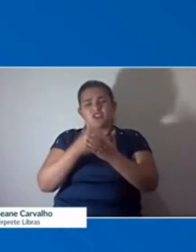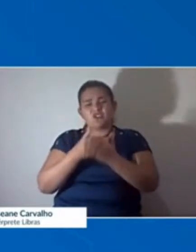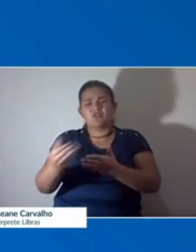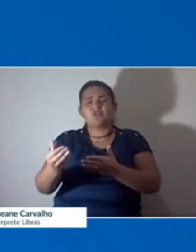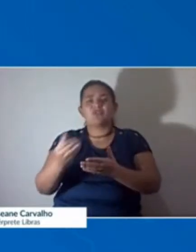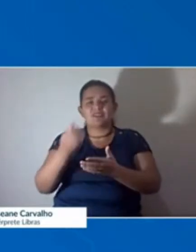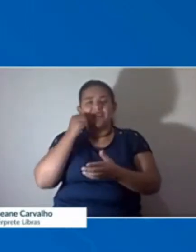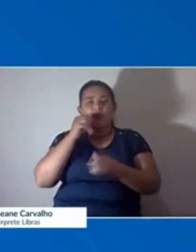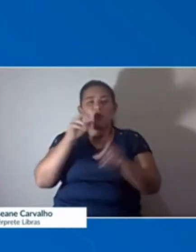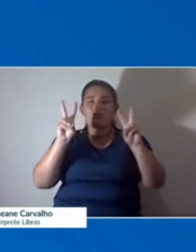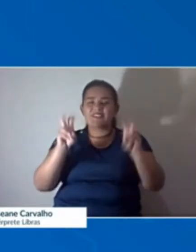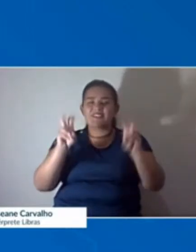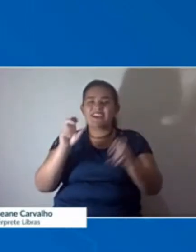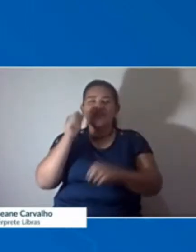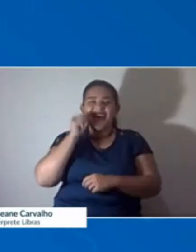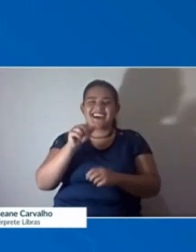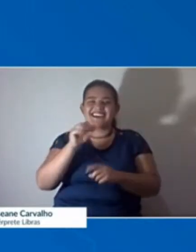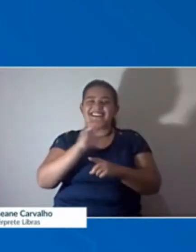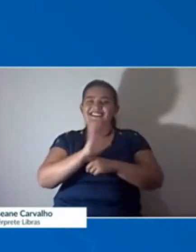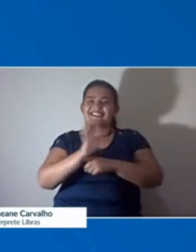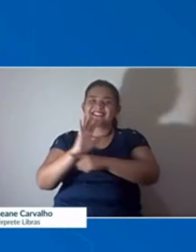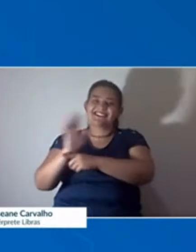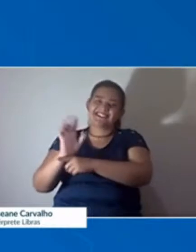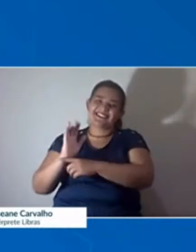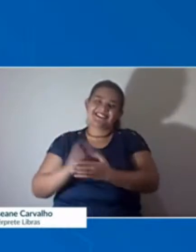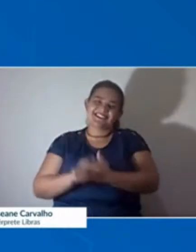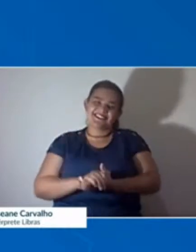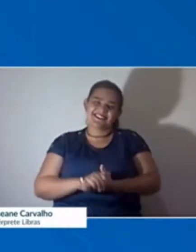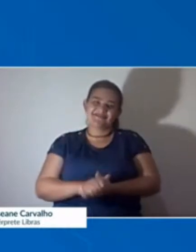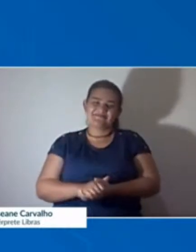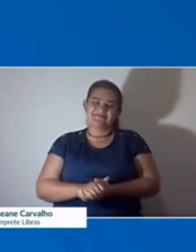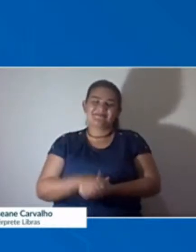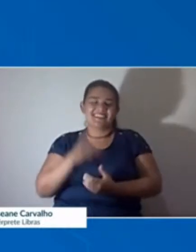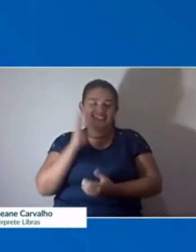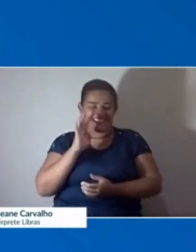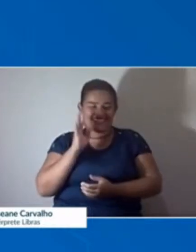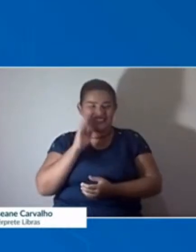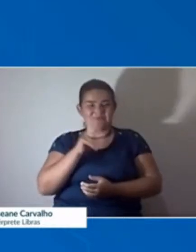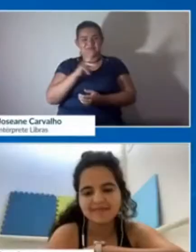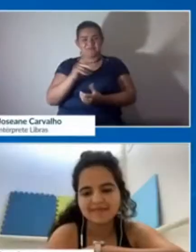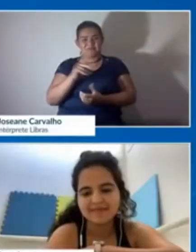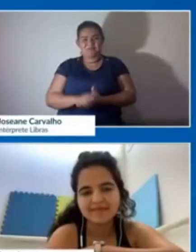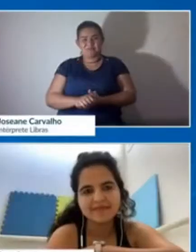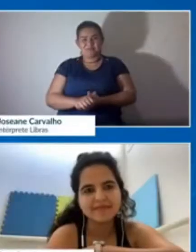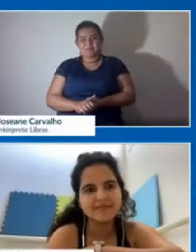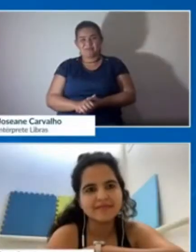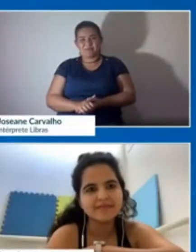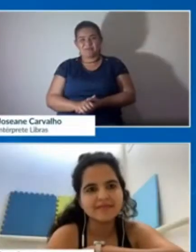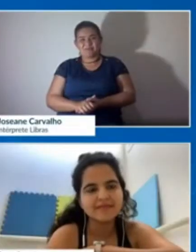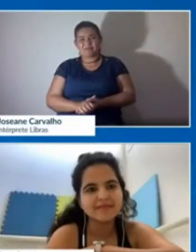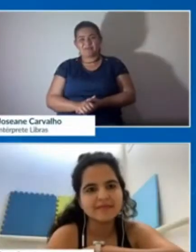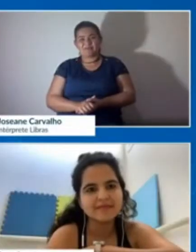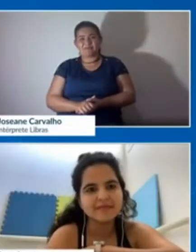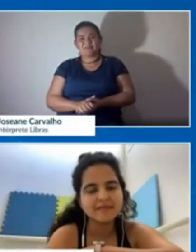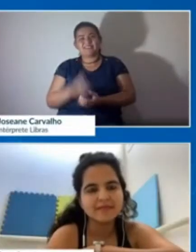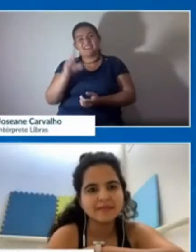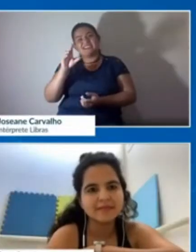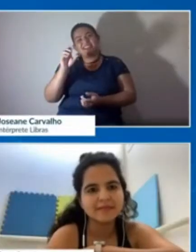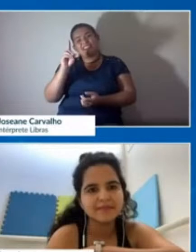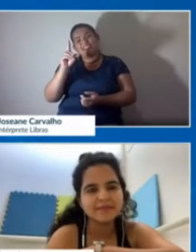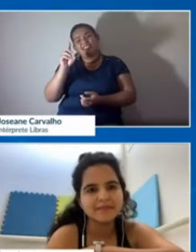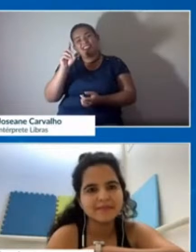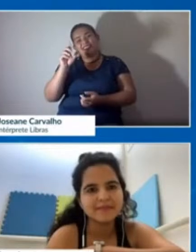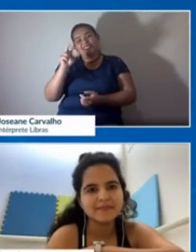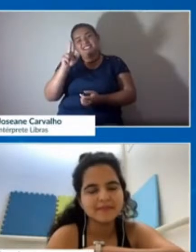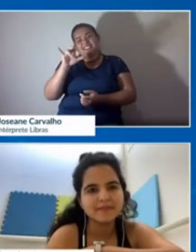Cinema. Mostra. Bacana, professora. Com mulheres. Bom, queria passar a palavra para a Dari, então. Conta mais um pouquinho para a gente